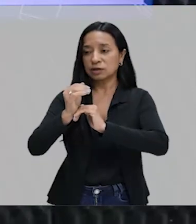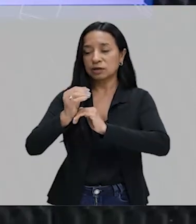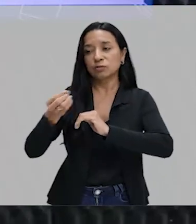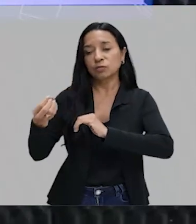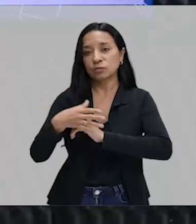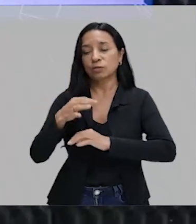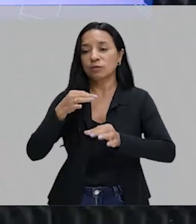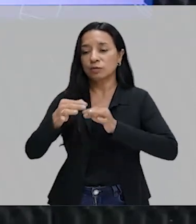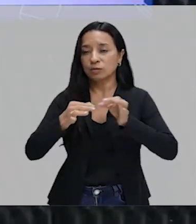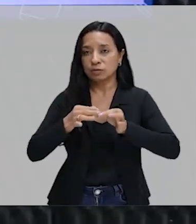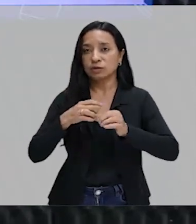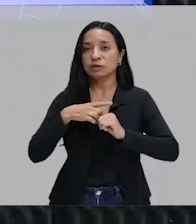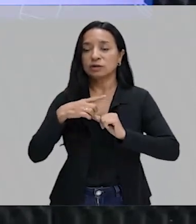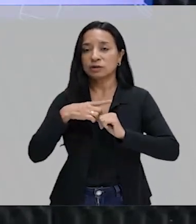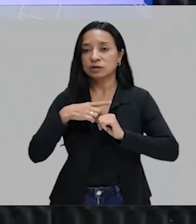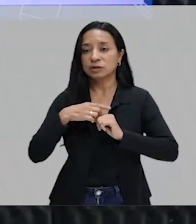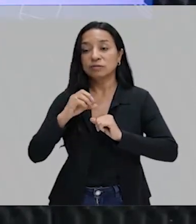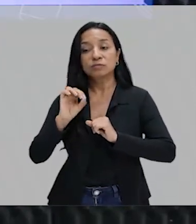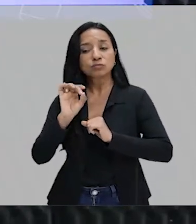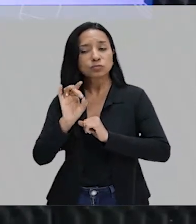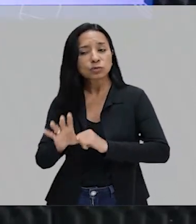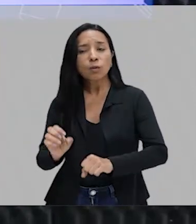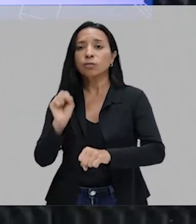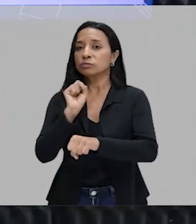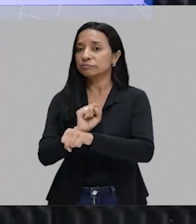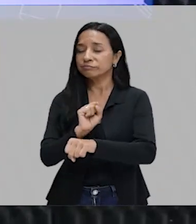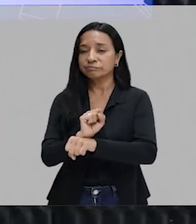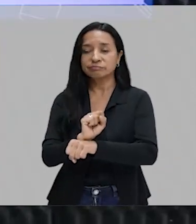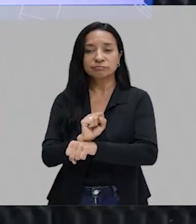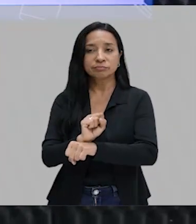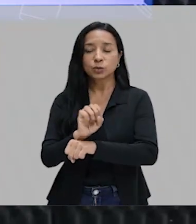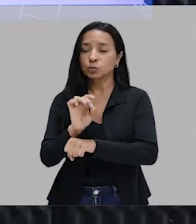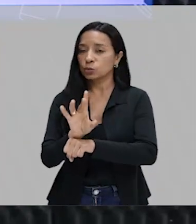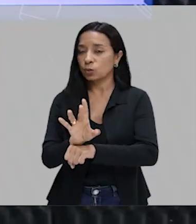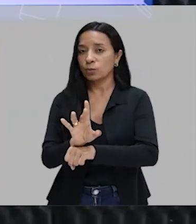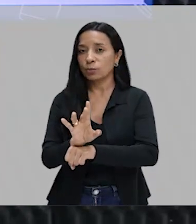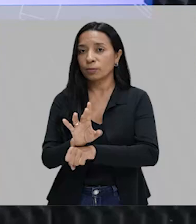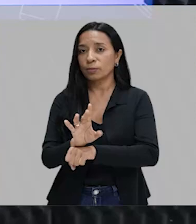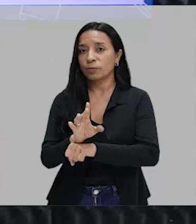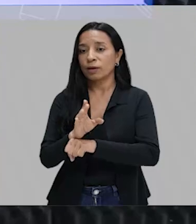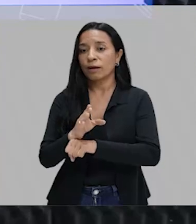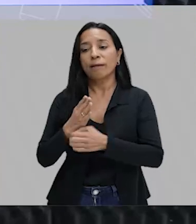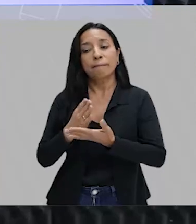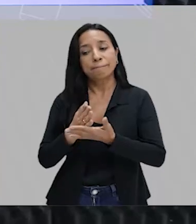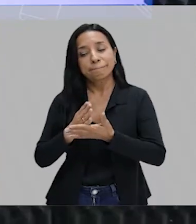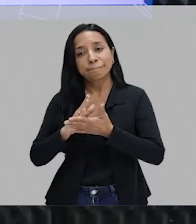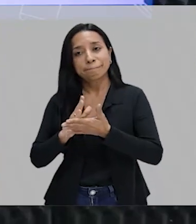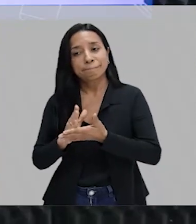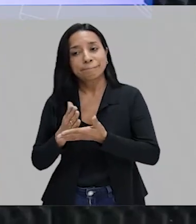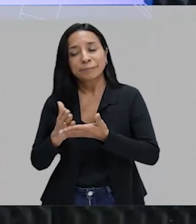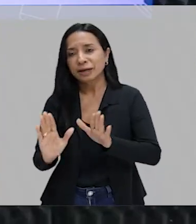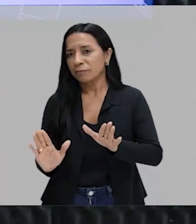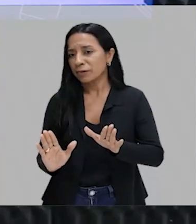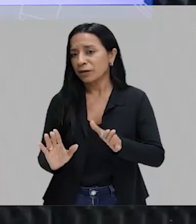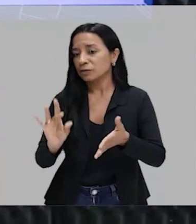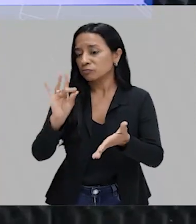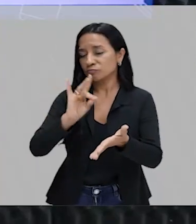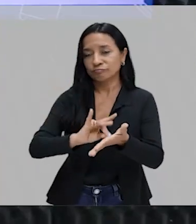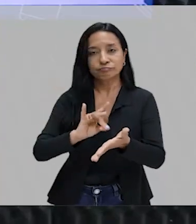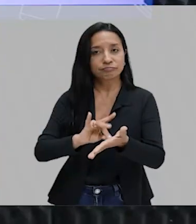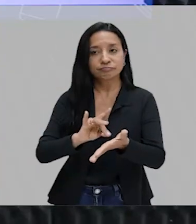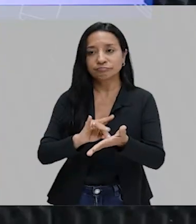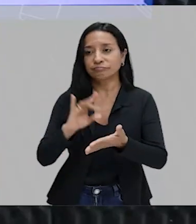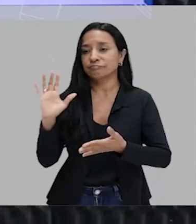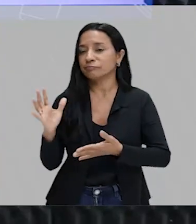que tivemos apenas expectativa, mas que acabaram não se concretizando. Então, vamos ver o comando